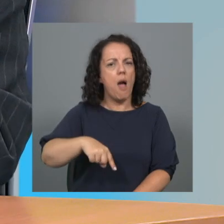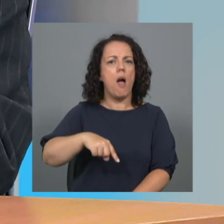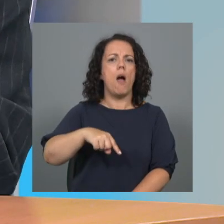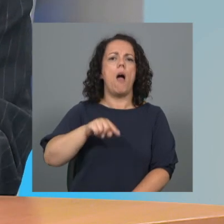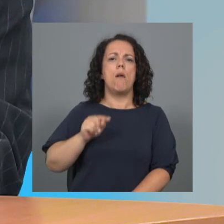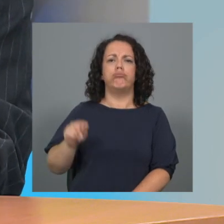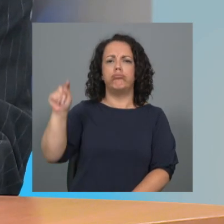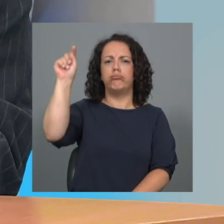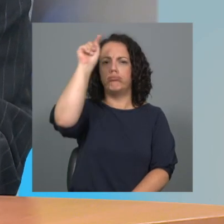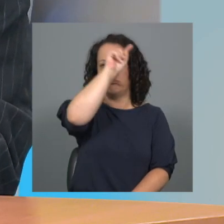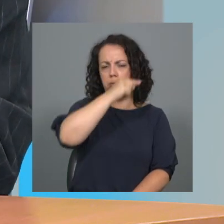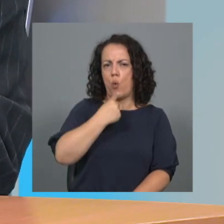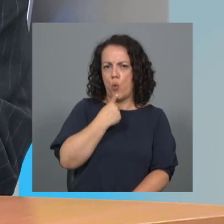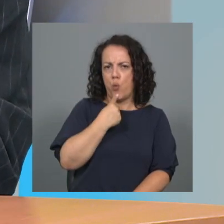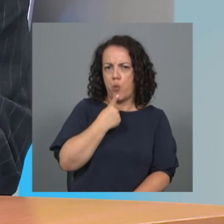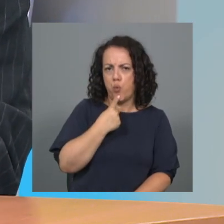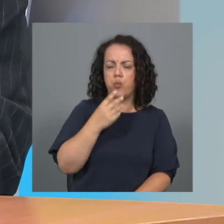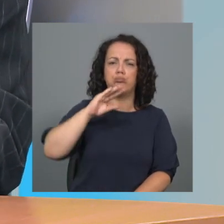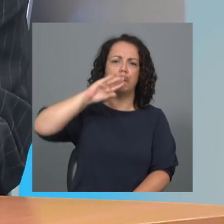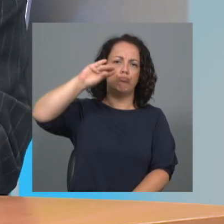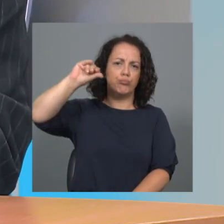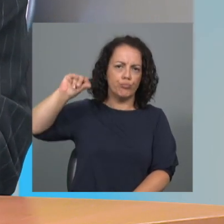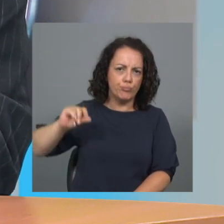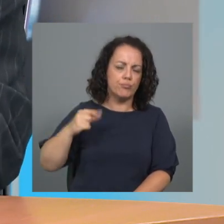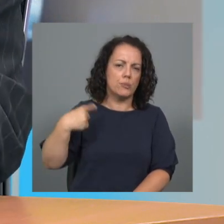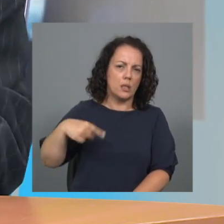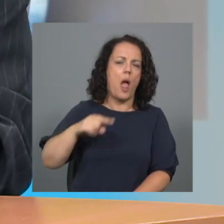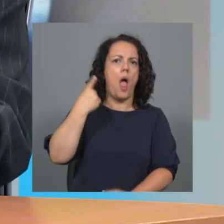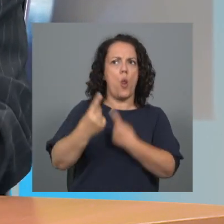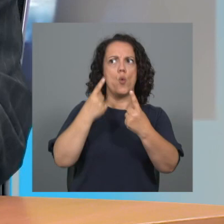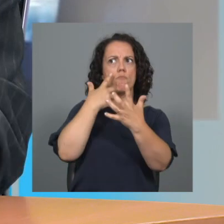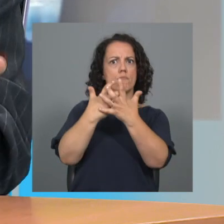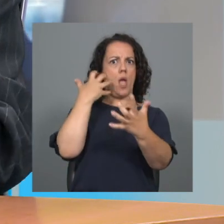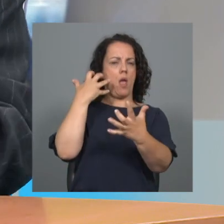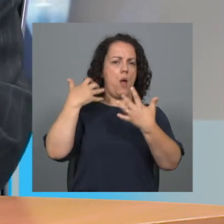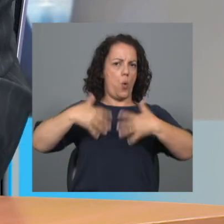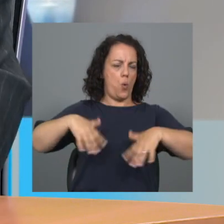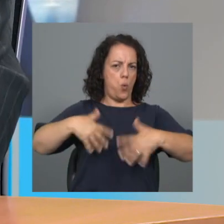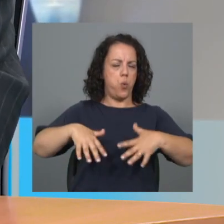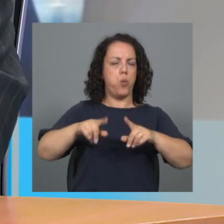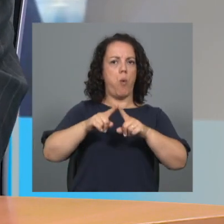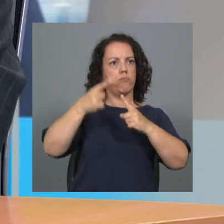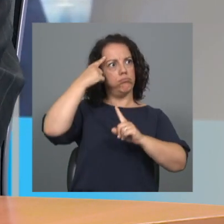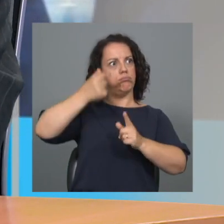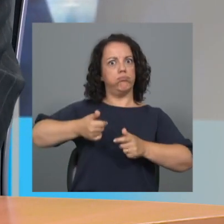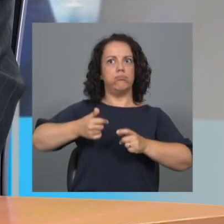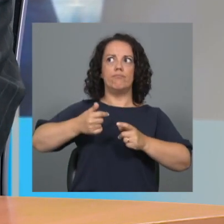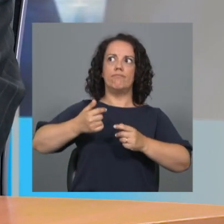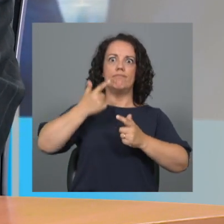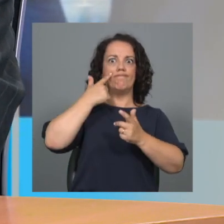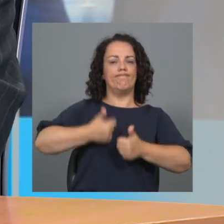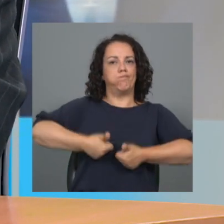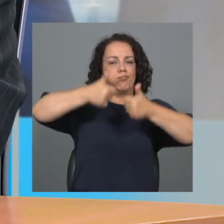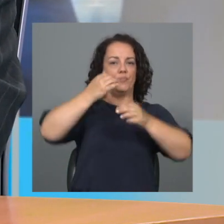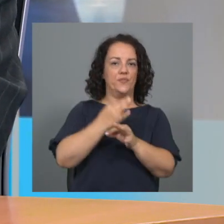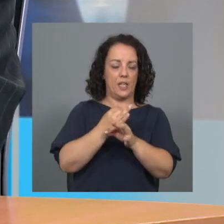em muitas localidades e em alguns lugares com grande relevância, com grande centralidade. Naturalmente que estas